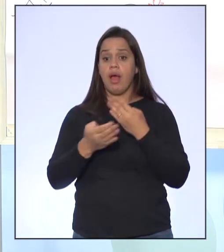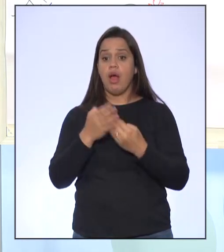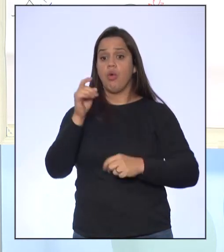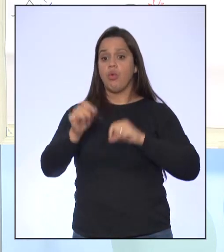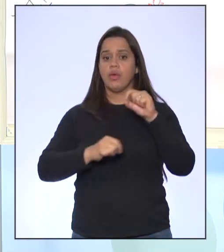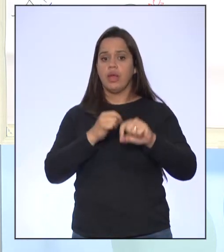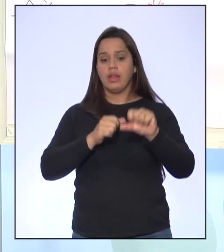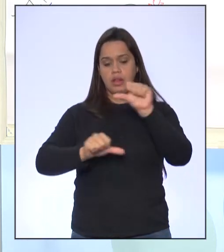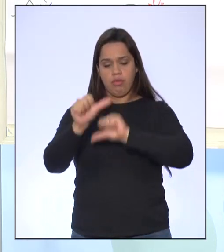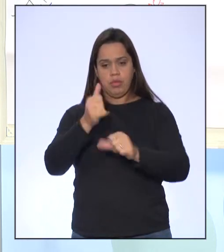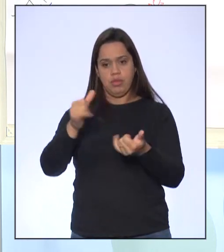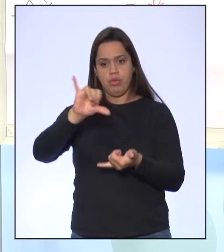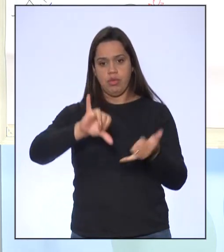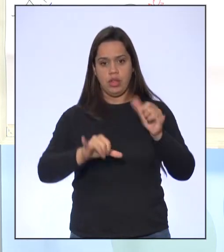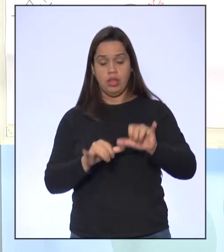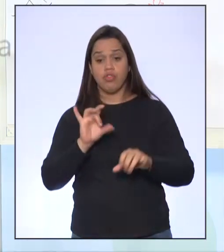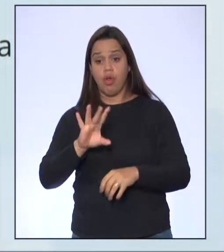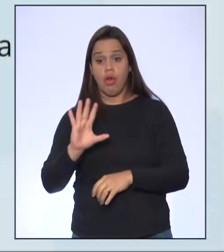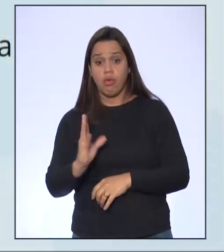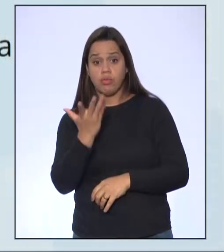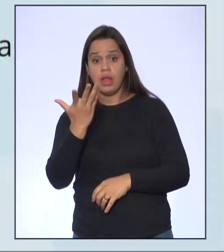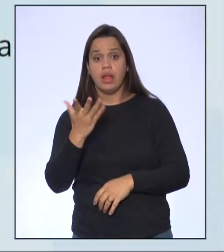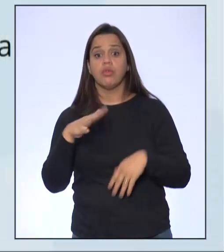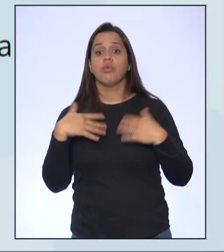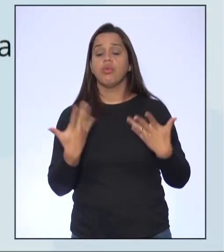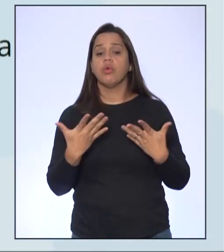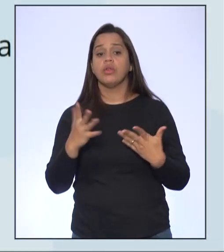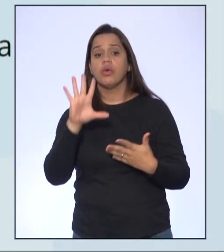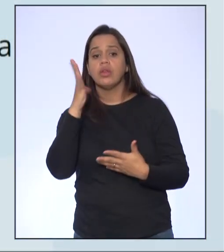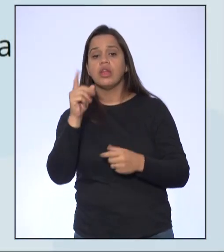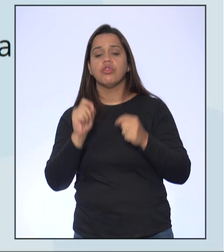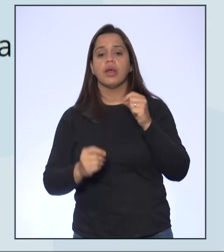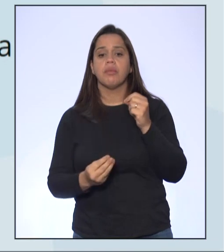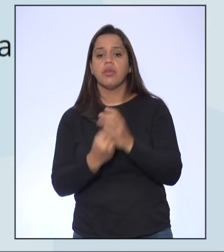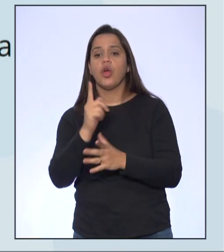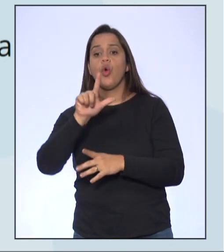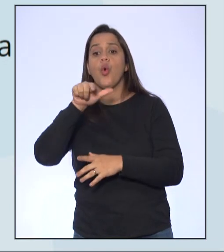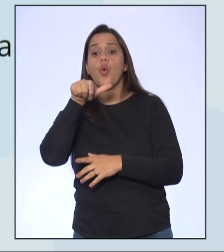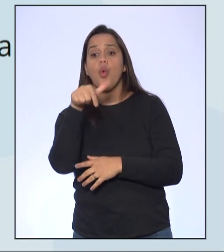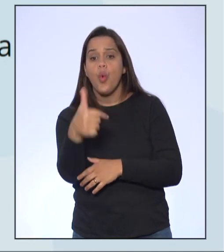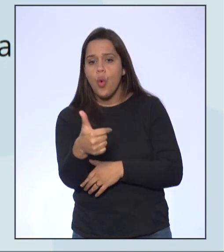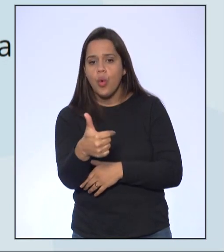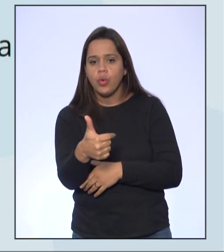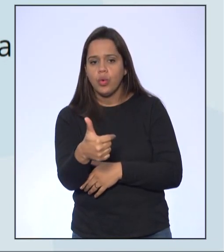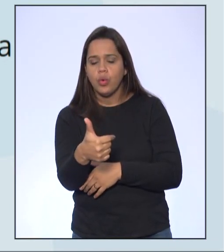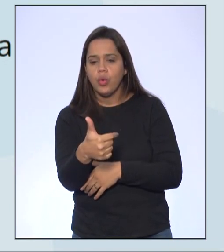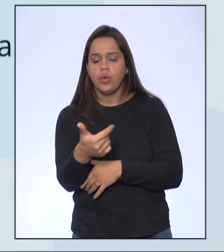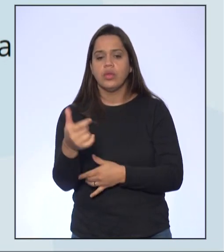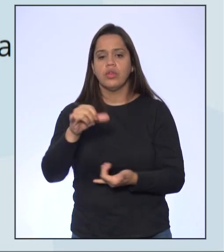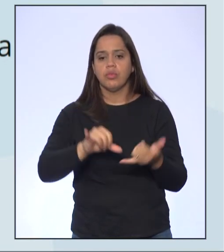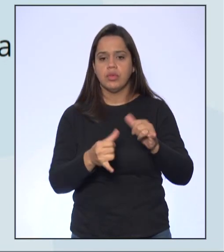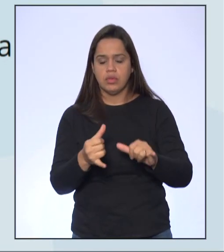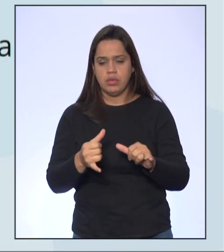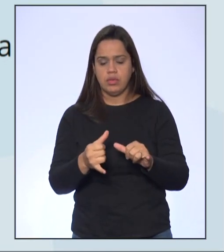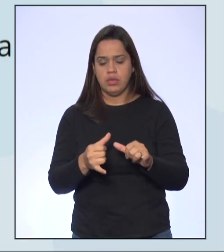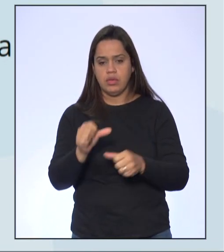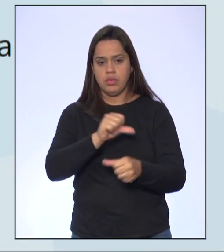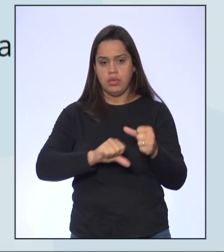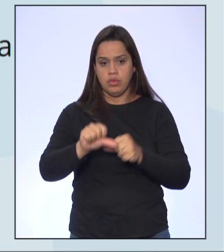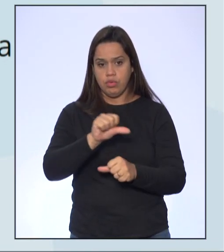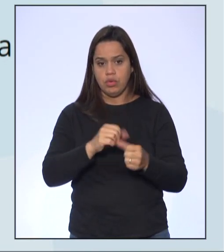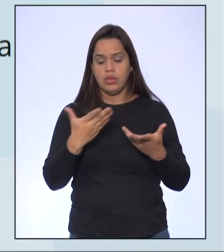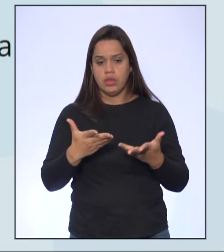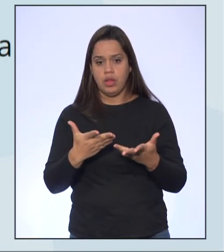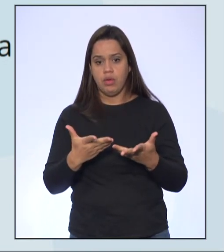Uma transformação química, ela só acontece quando ocorre a formação de uma outra substância química. Uma transformação química acontece quando